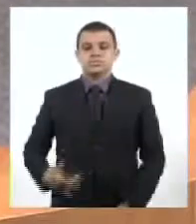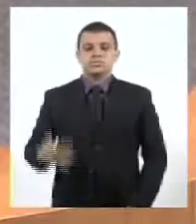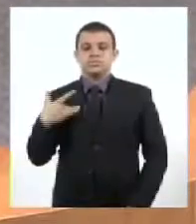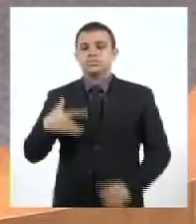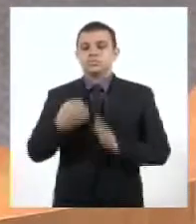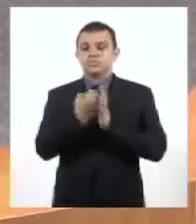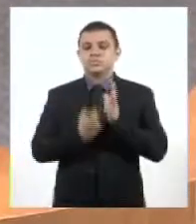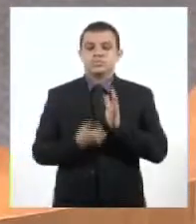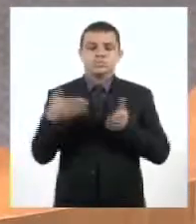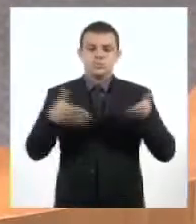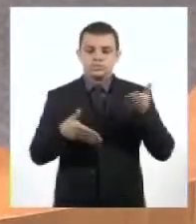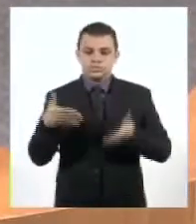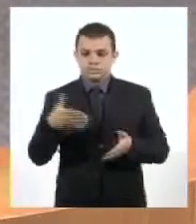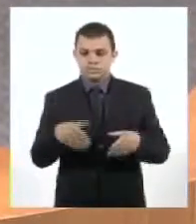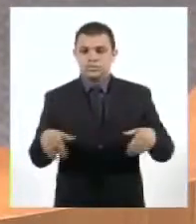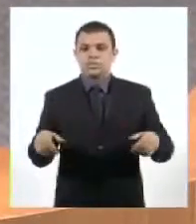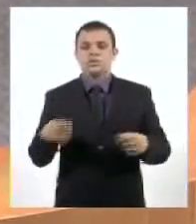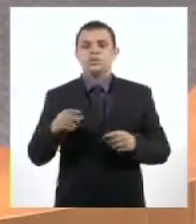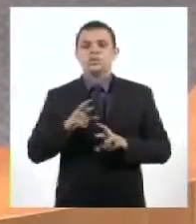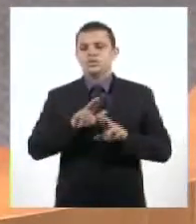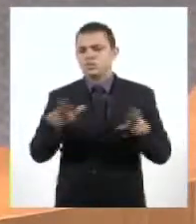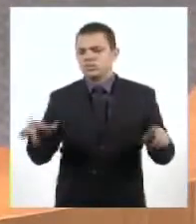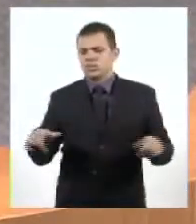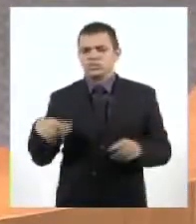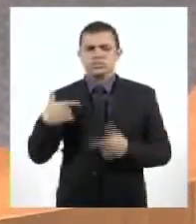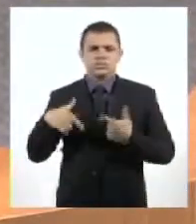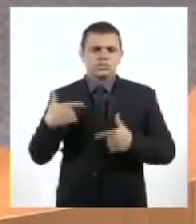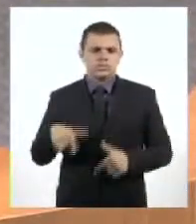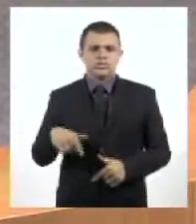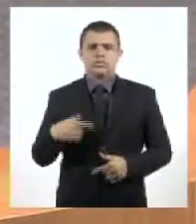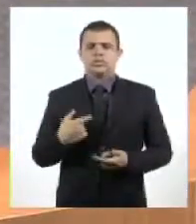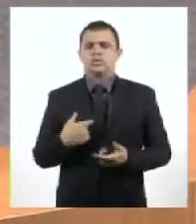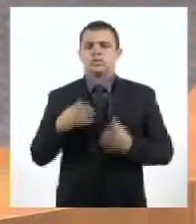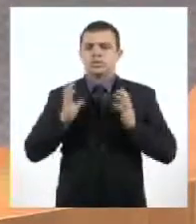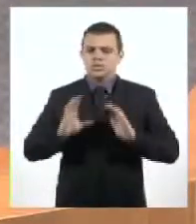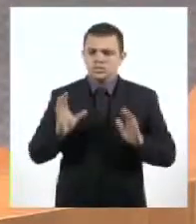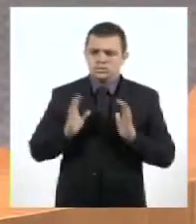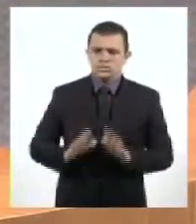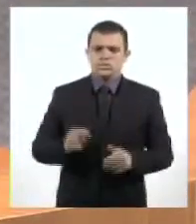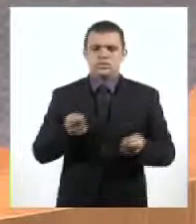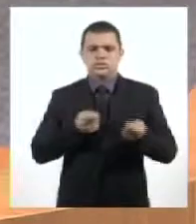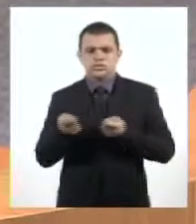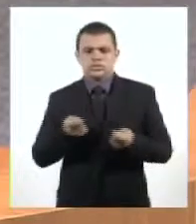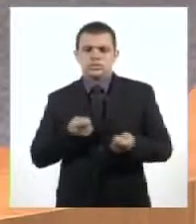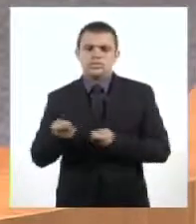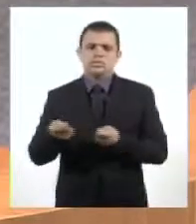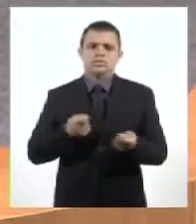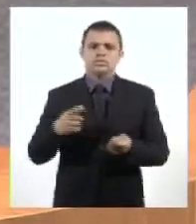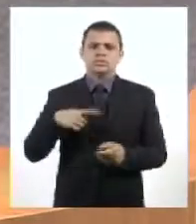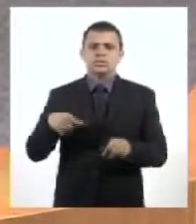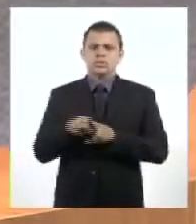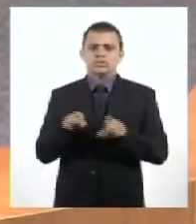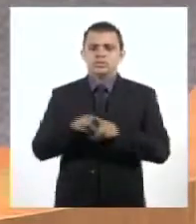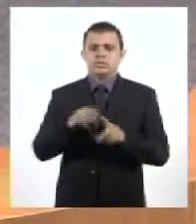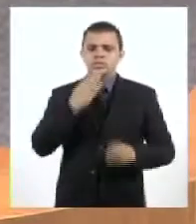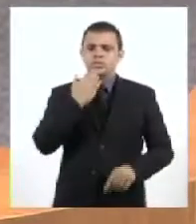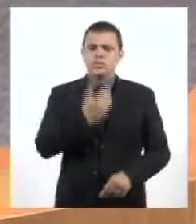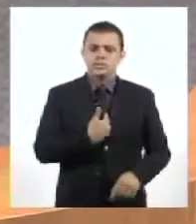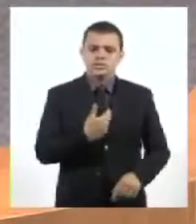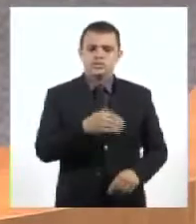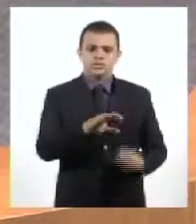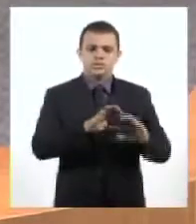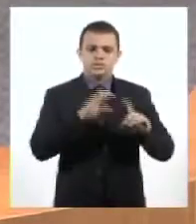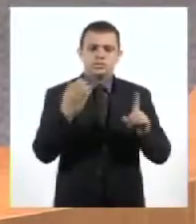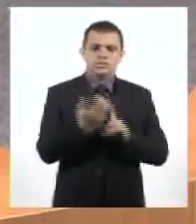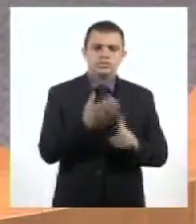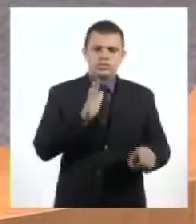competências, entre elas coordenar, dirigir, articular, supervisionar e acompanhar as prioridades solicitadas pela comunidade, ou seja,